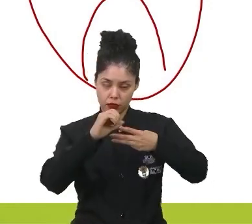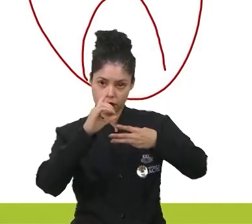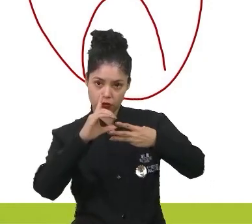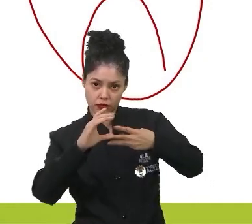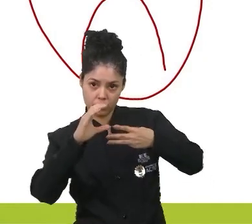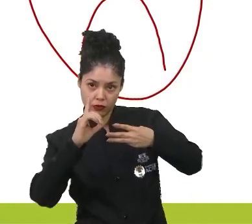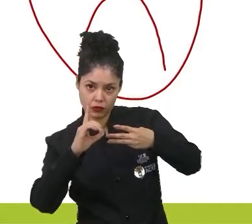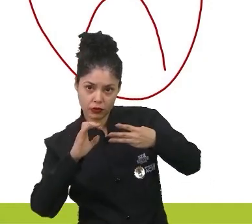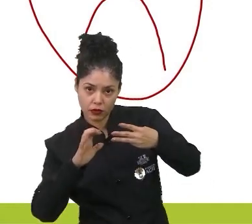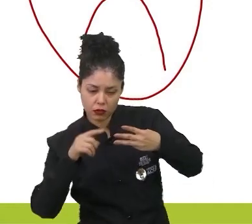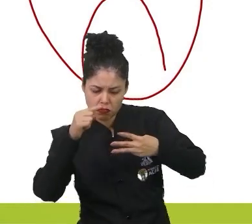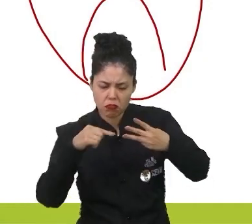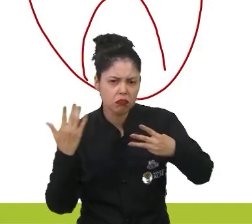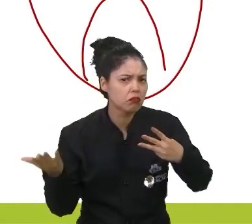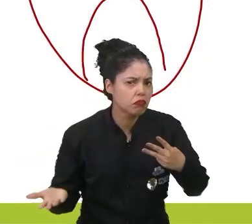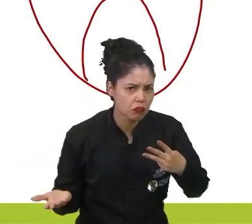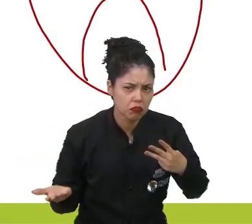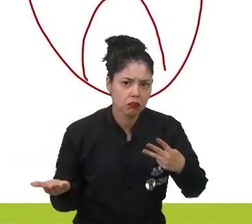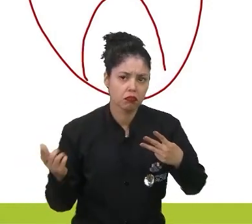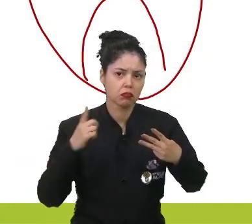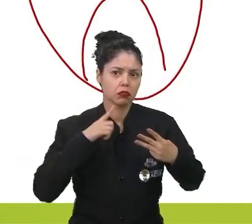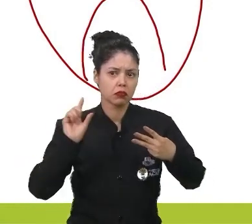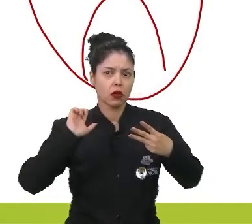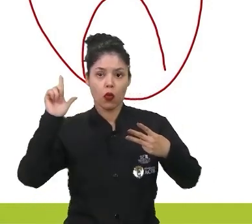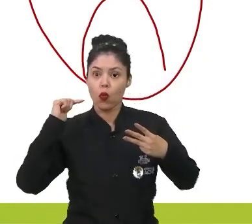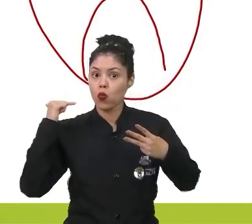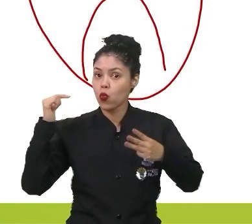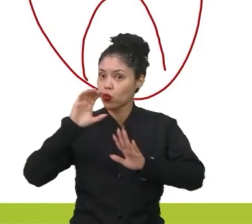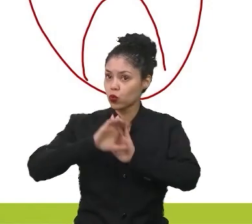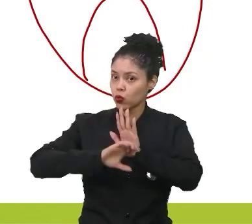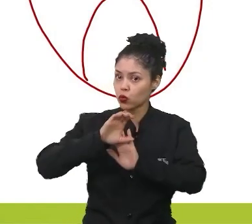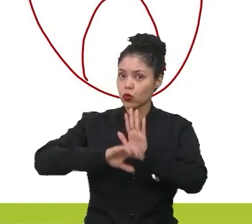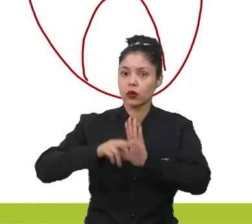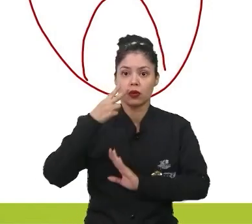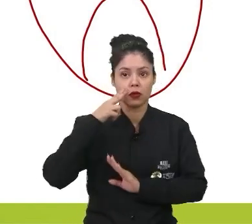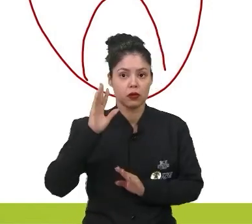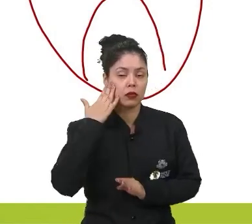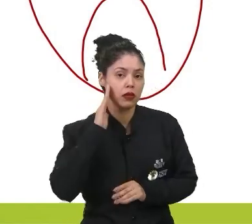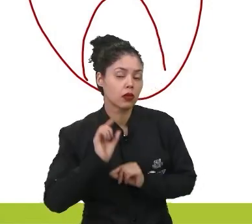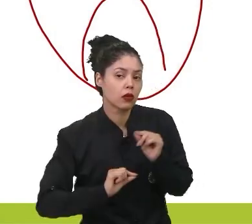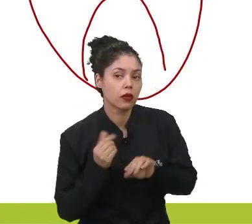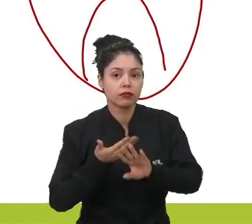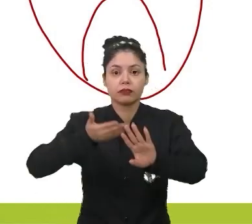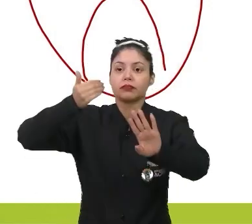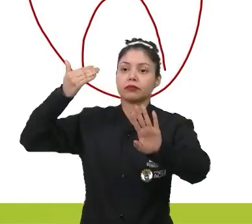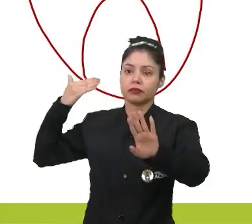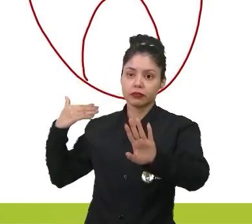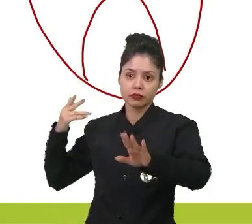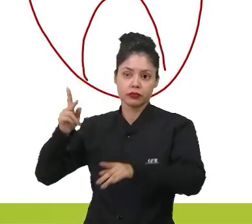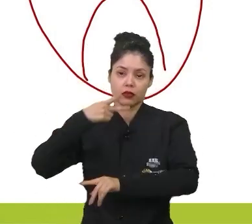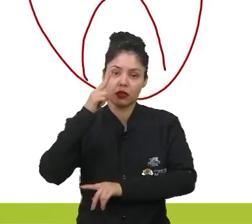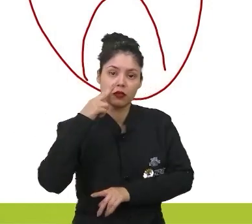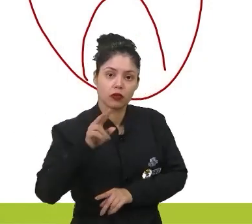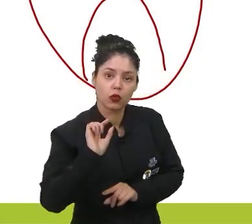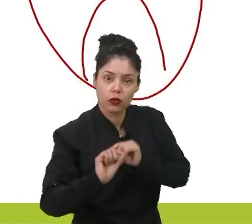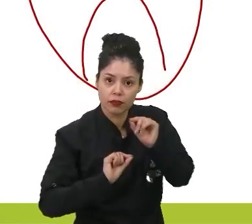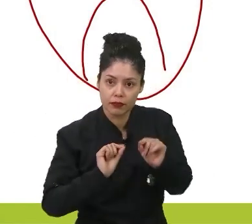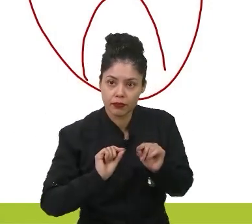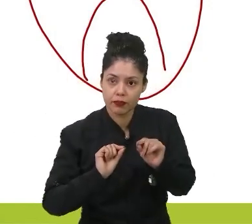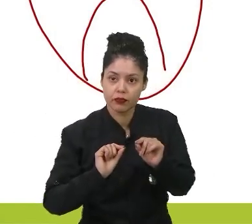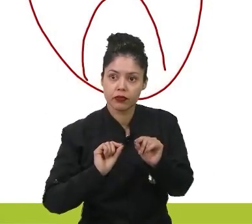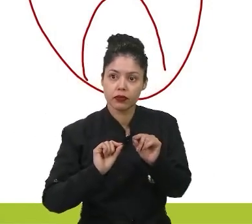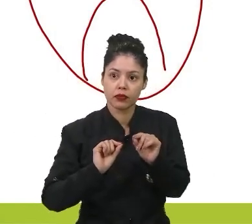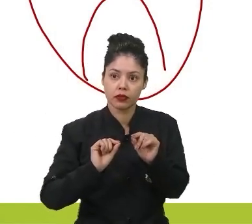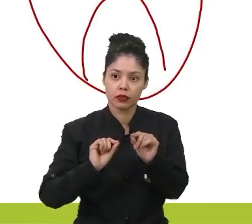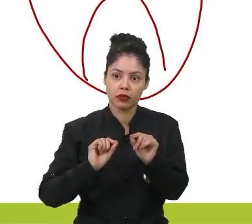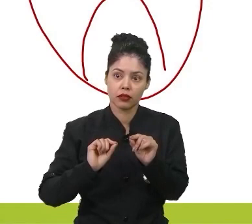E, tá bom? Aí eu vou para um outro conceito. Gente, vamos entender o seguinte. Lá atrás, a gente viu aqui, ó, se eu